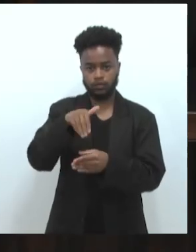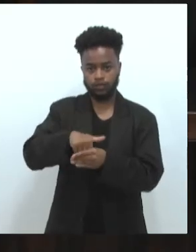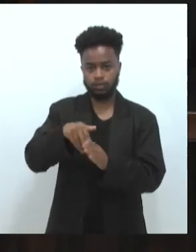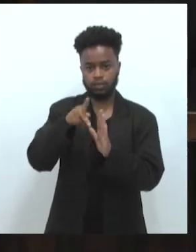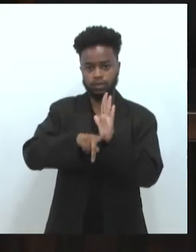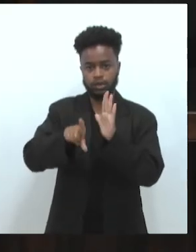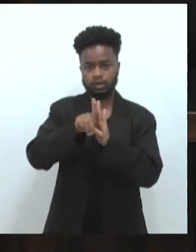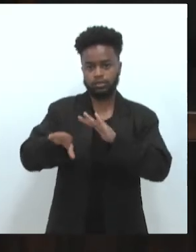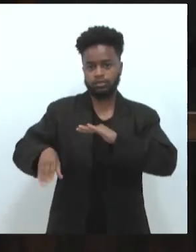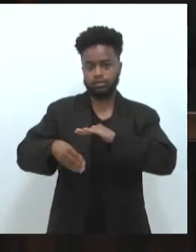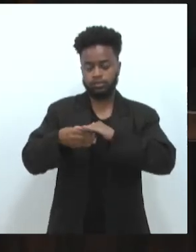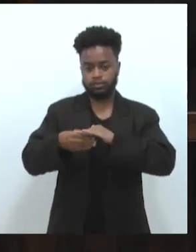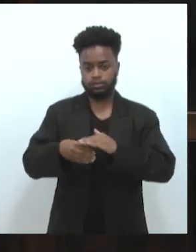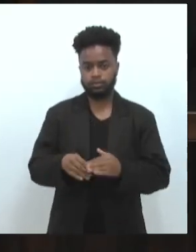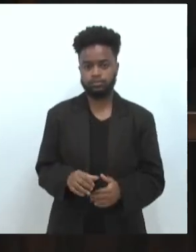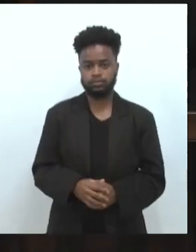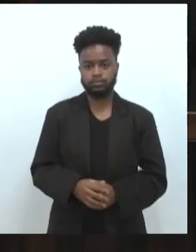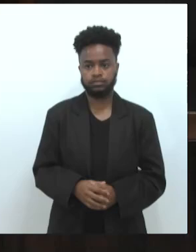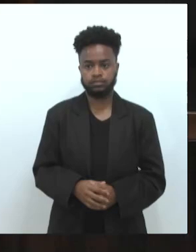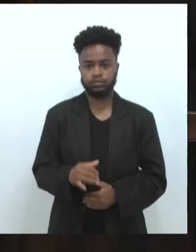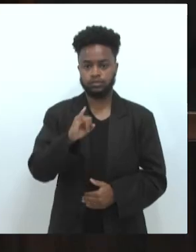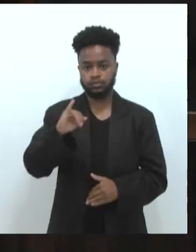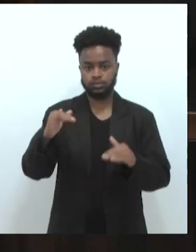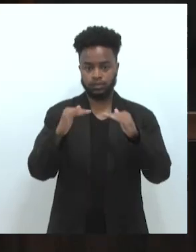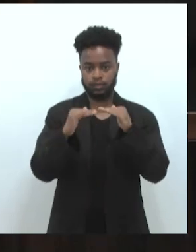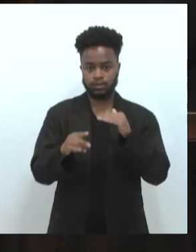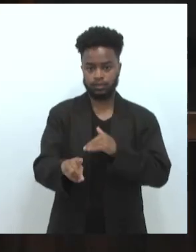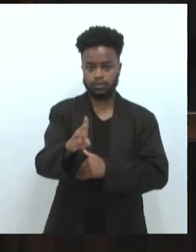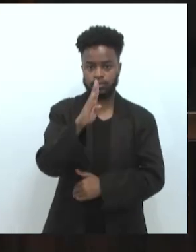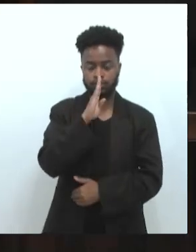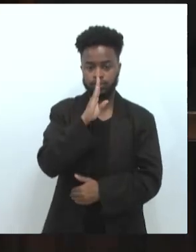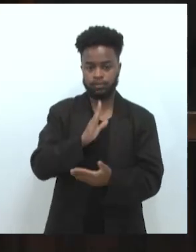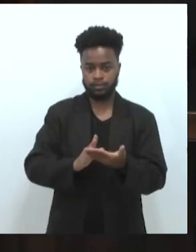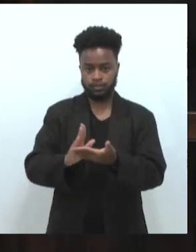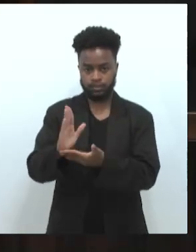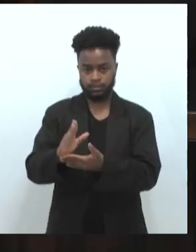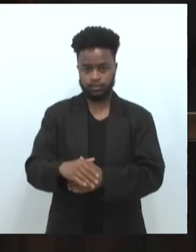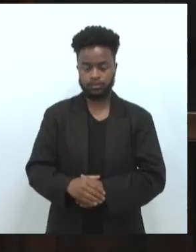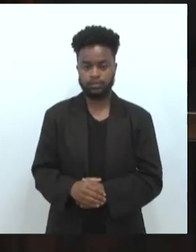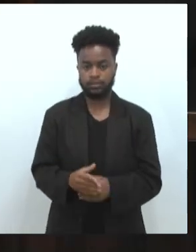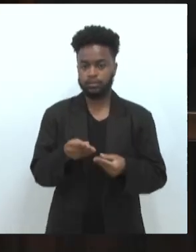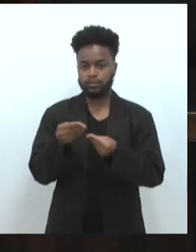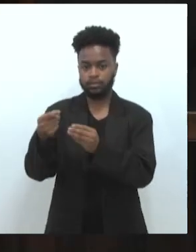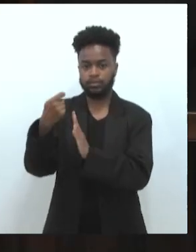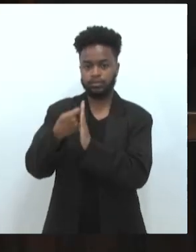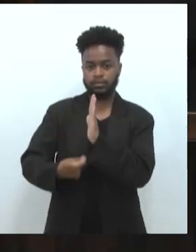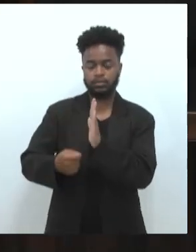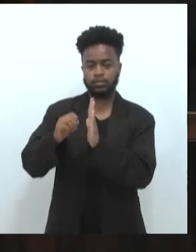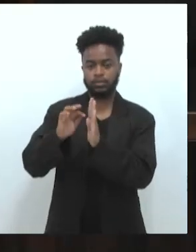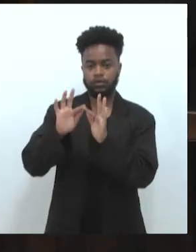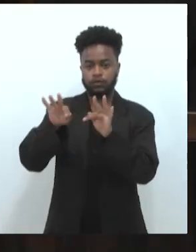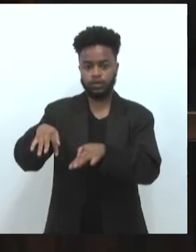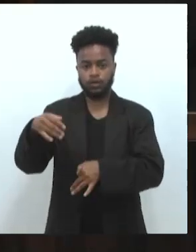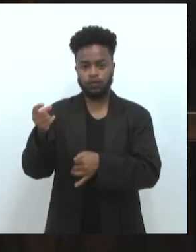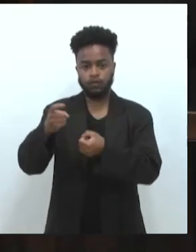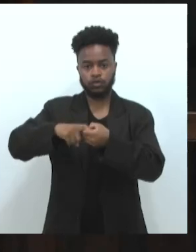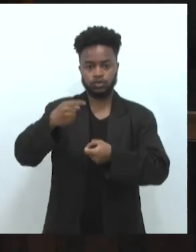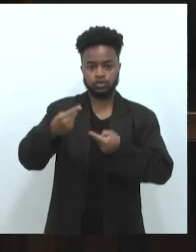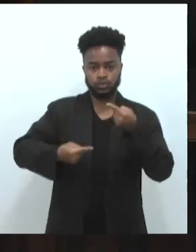projeto assim emendado. Senhores que aprovam, permaneçam como estão. Aprovado. Vai a redação do vencido para a segunda